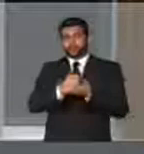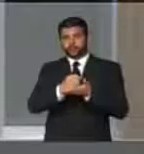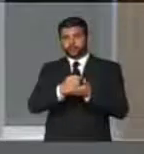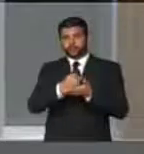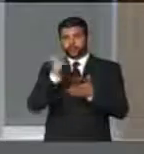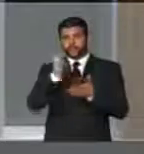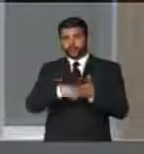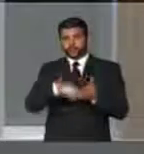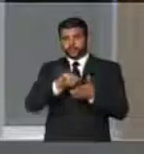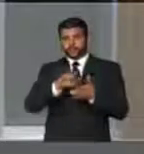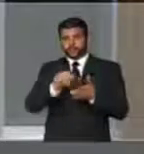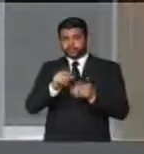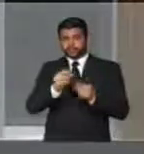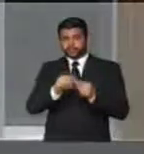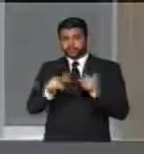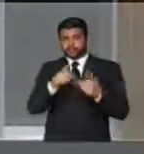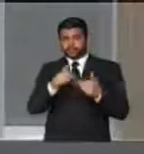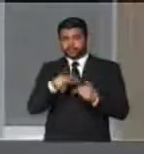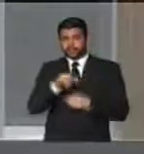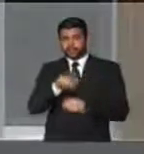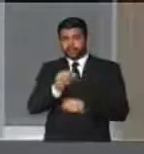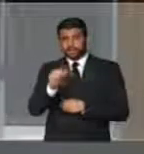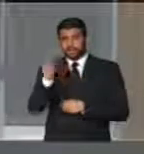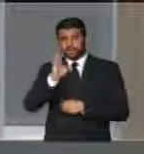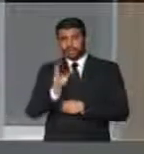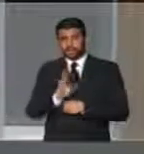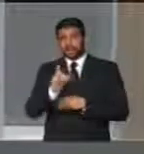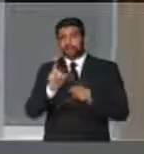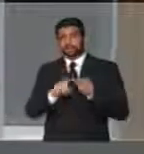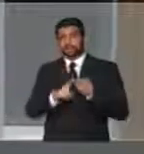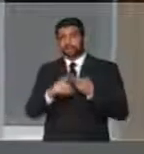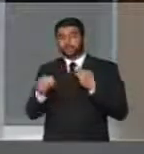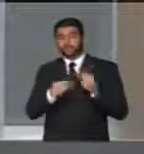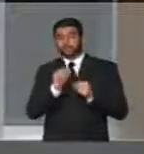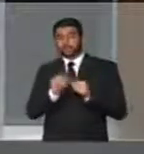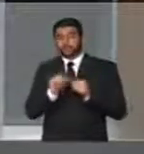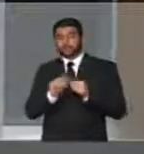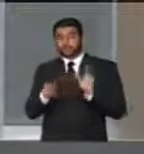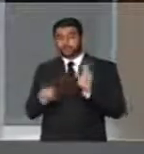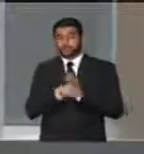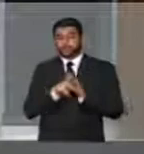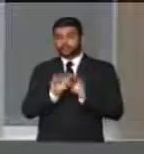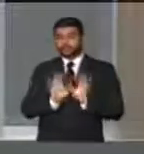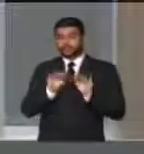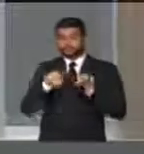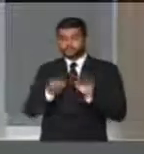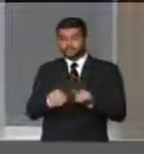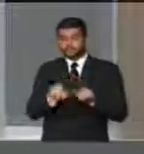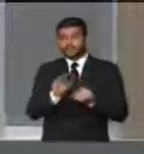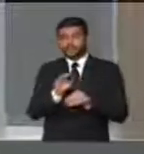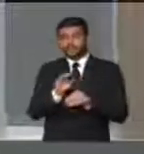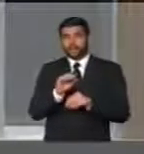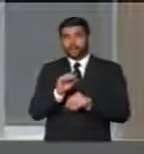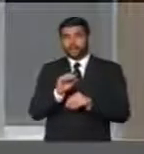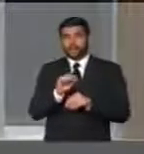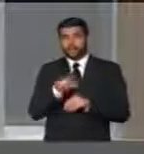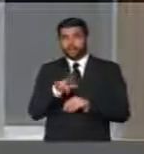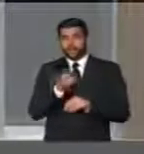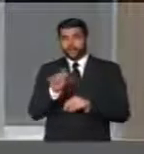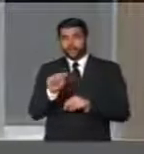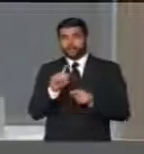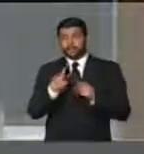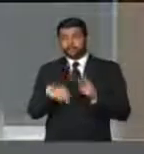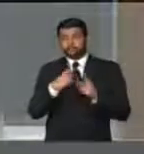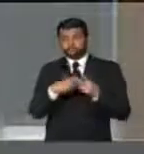e a taxação sobre a atividade mineral do nosso país, como se faz na própria Austrália, no Canadá e etc., que é 3